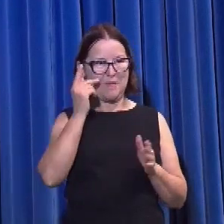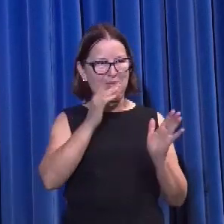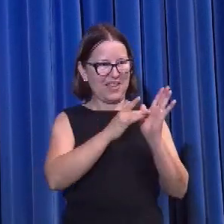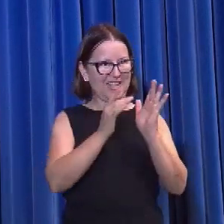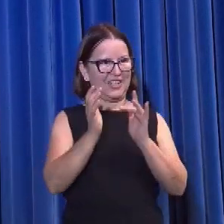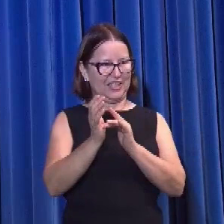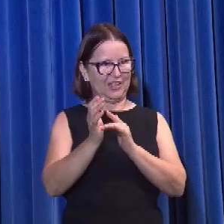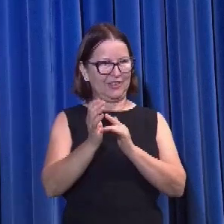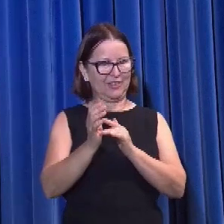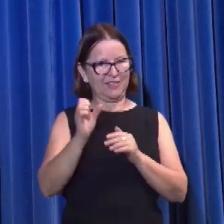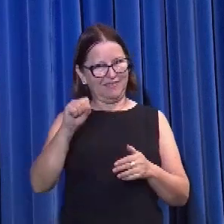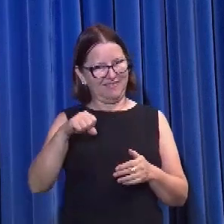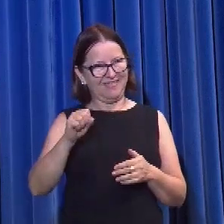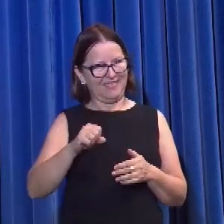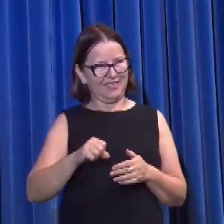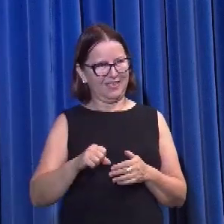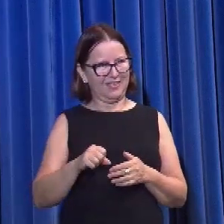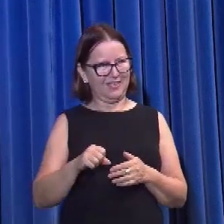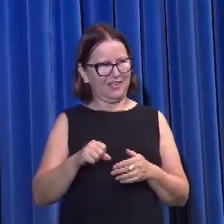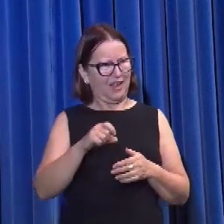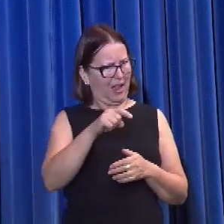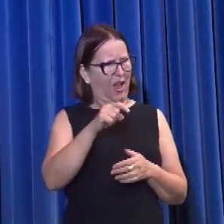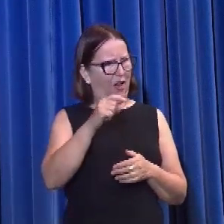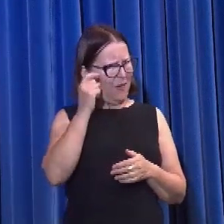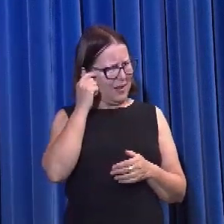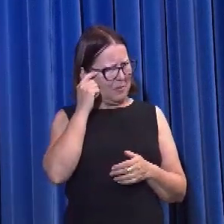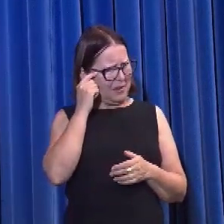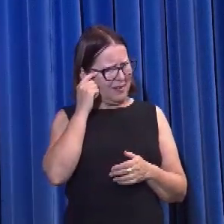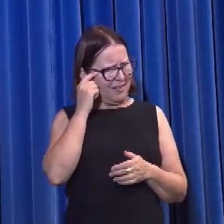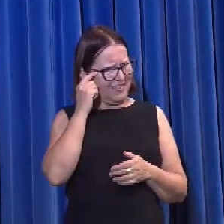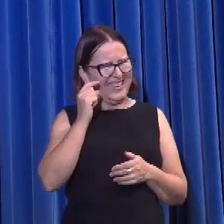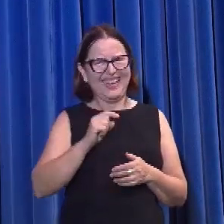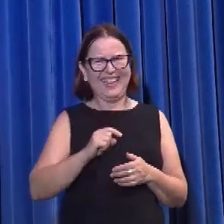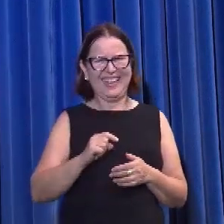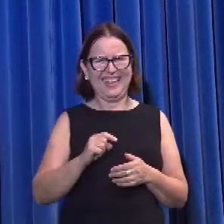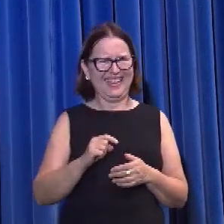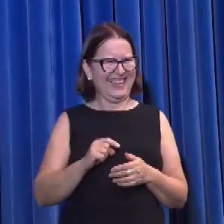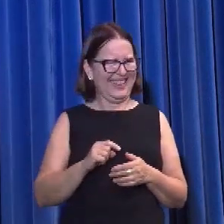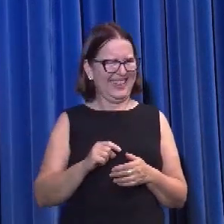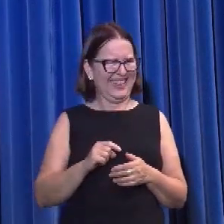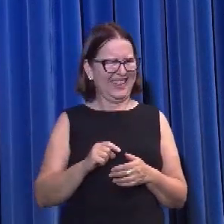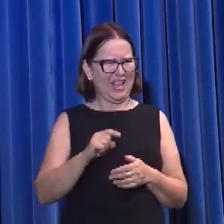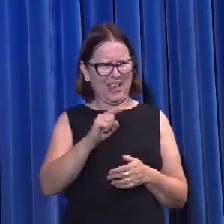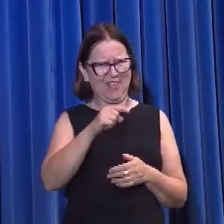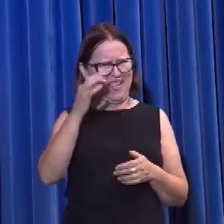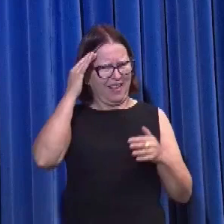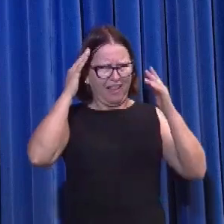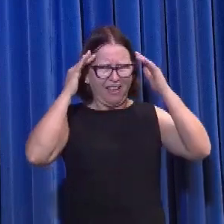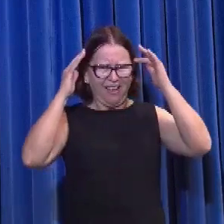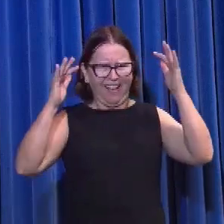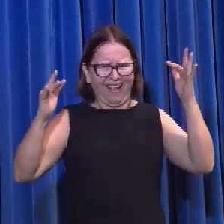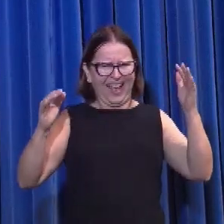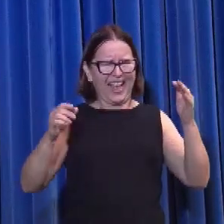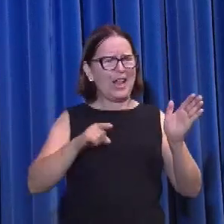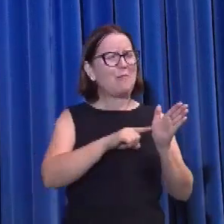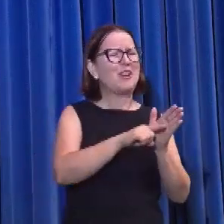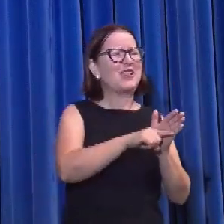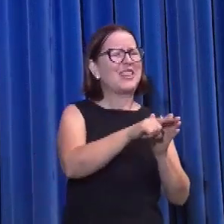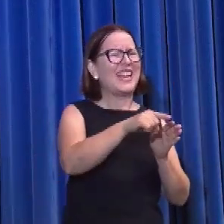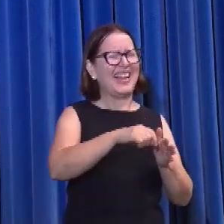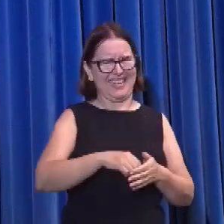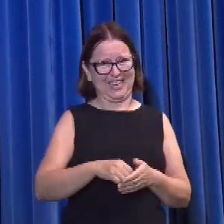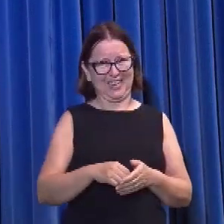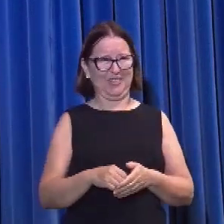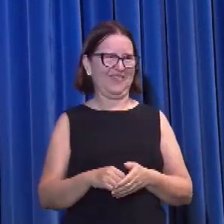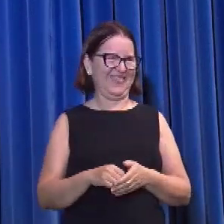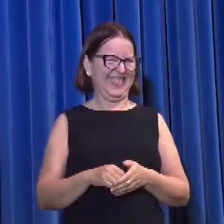Você estava pensando duas vezes? Você estava desligada, né? Então eu vou ligar você outra